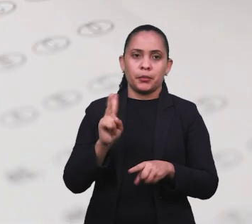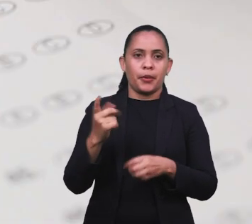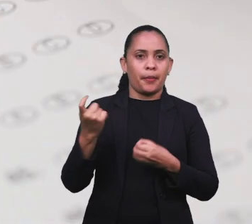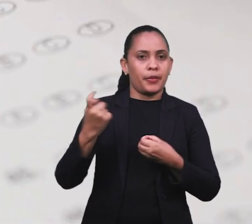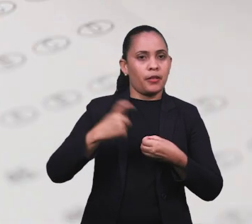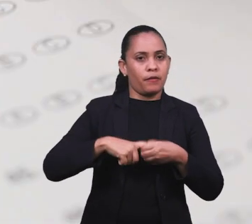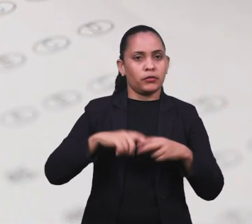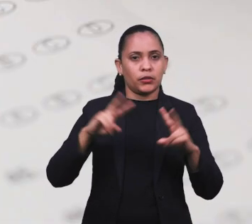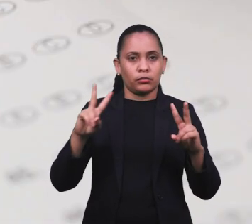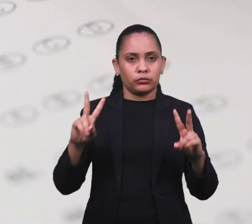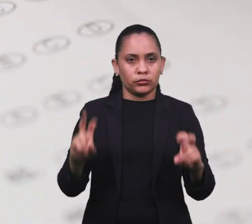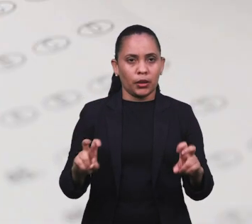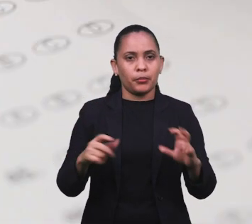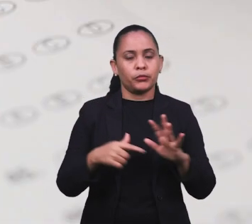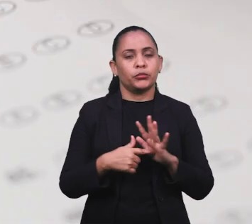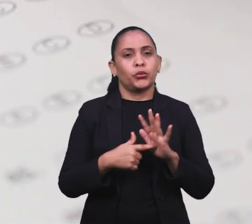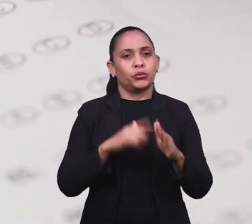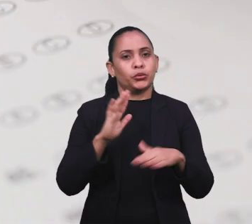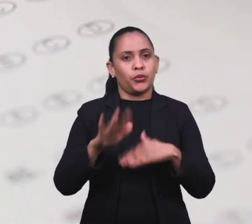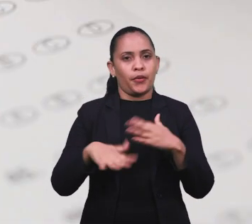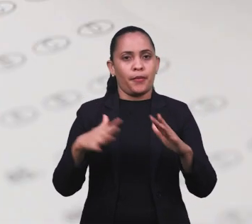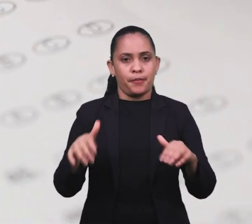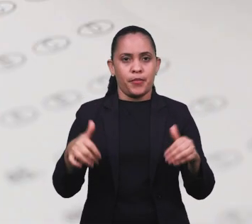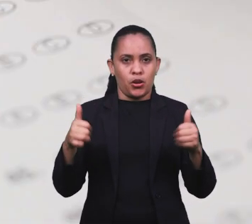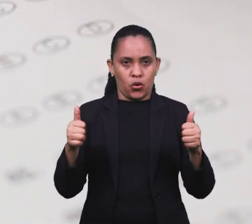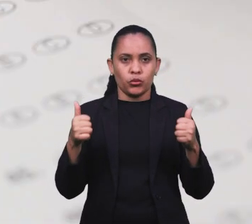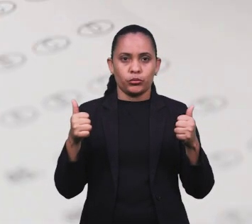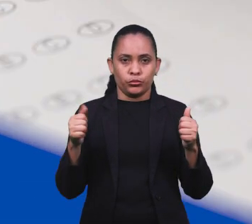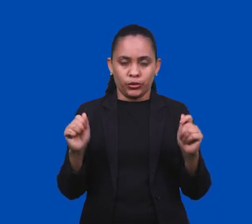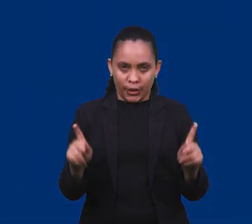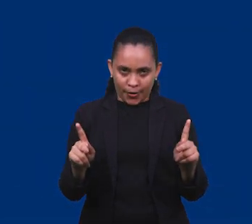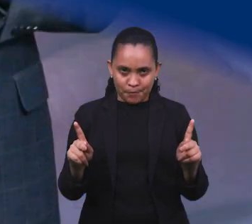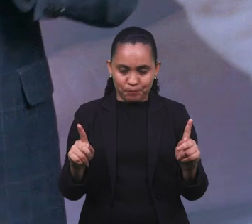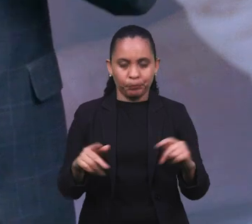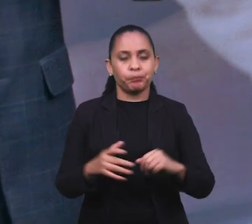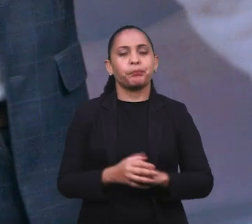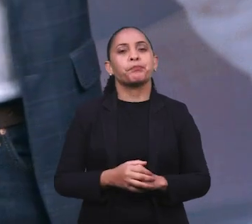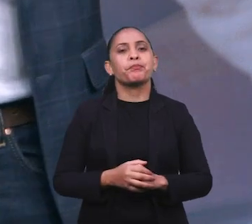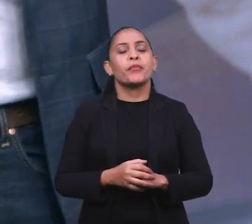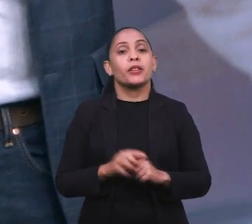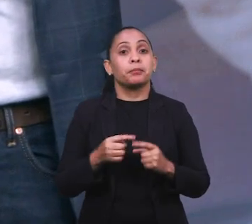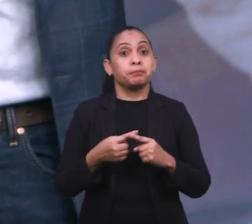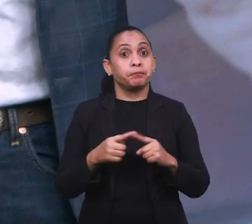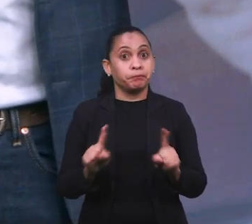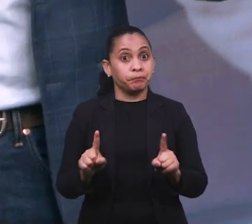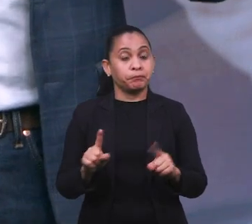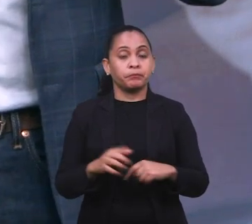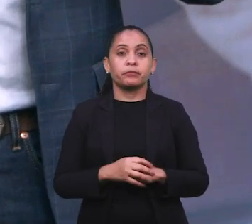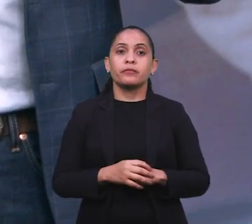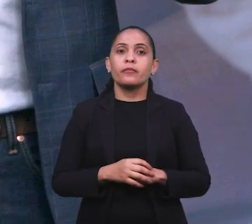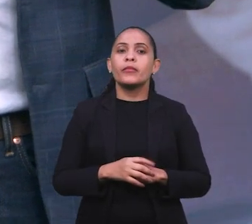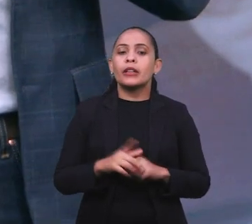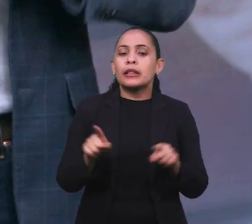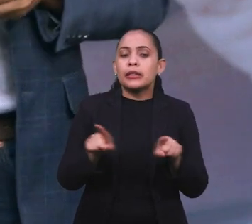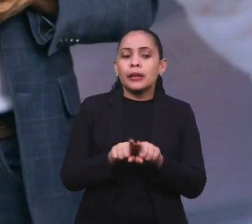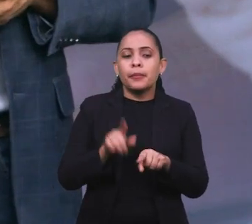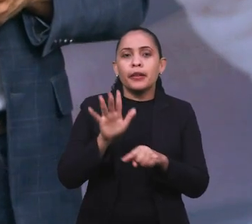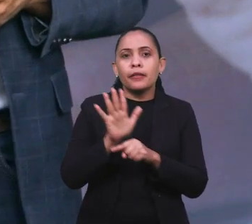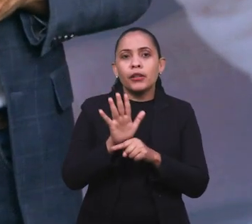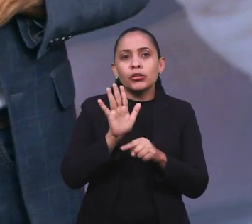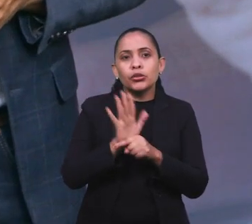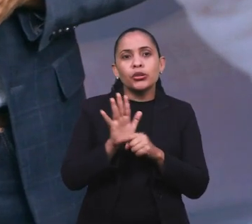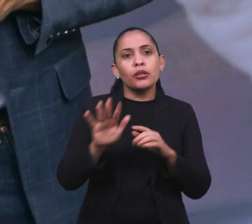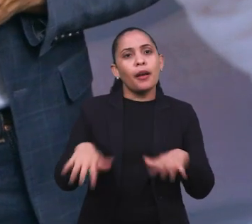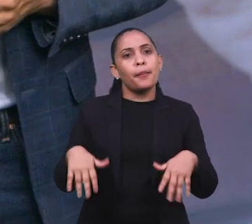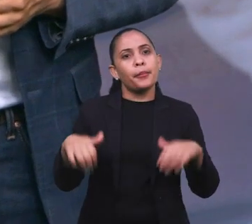você, às vezes, já vai precisar voltar àquele tema para desenvolvê-lo melhor, tudo bem? Mas a resolução de questões